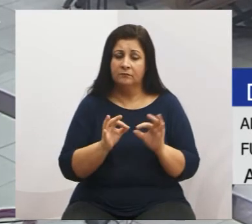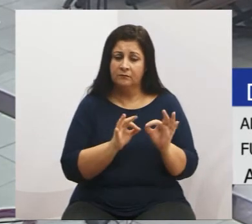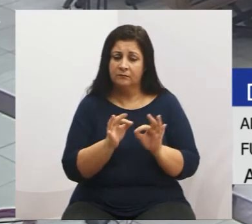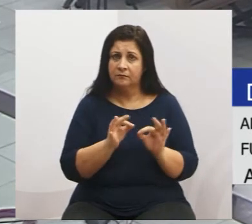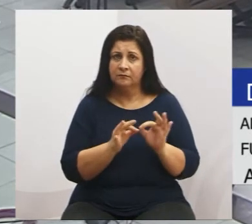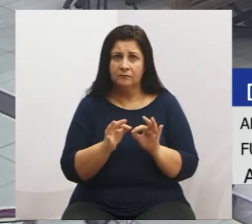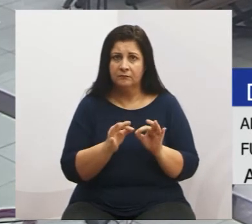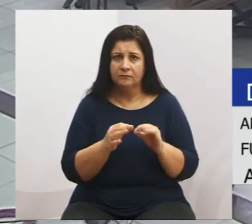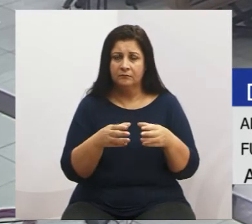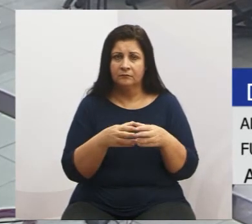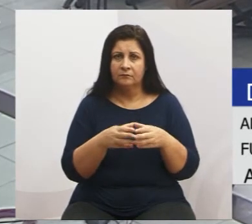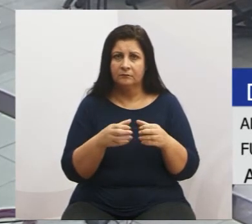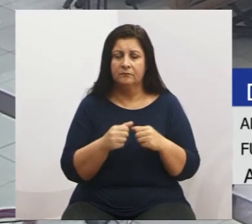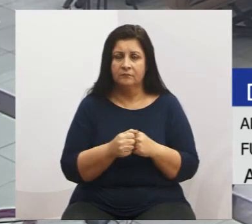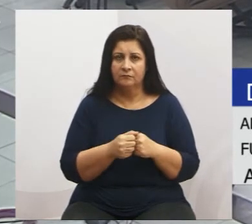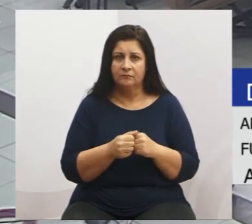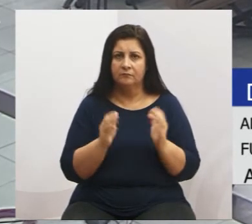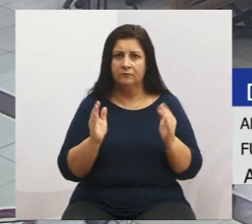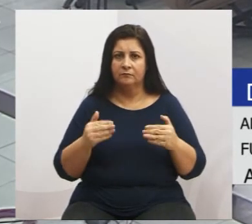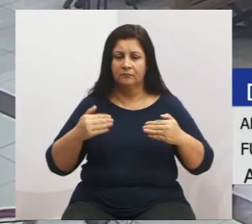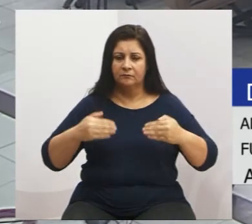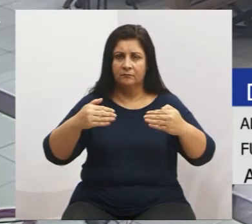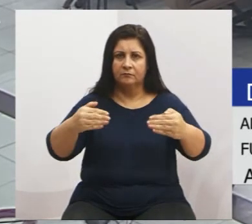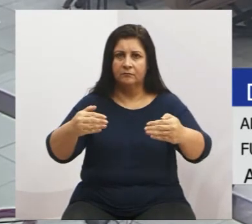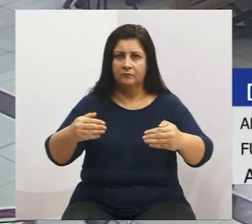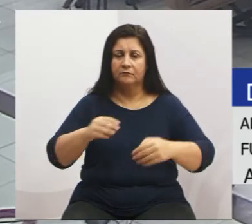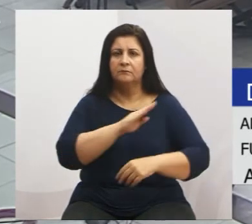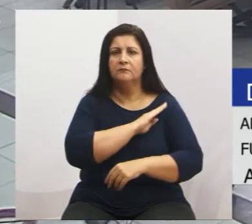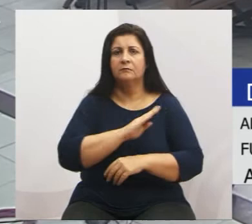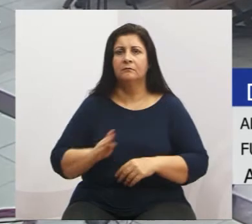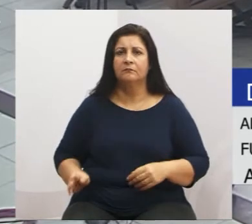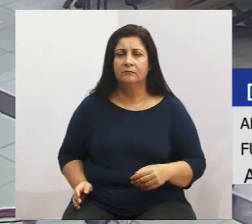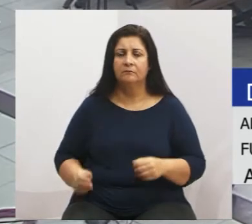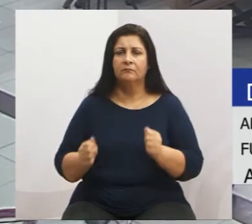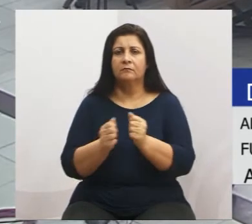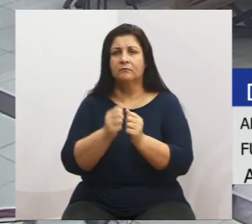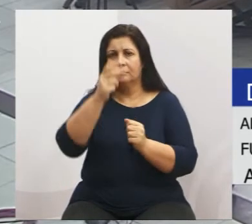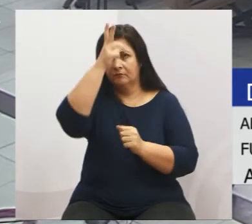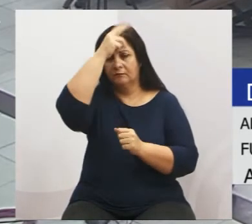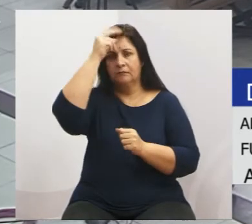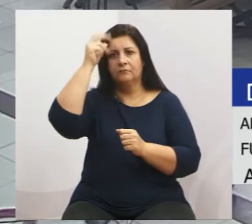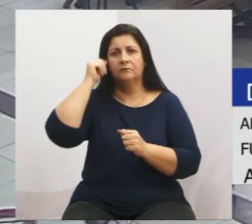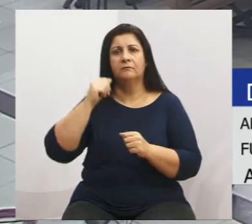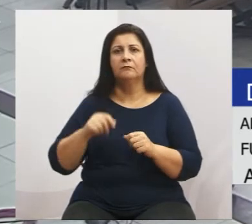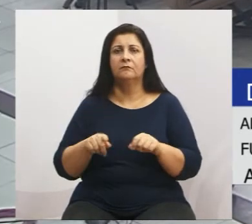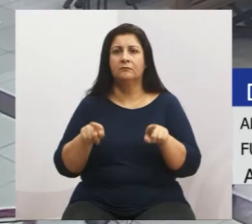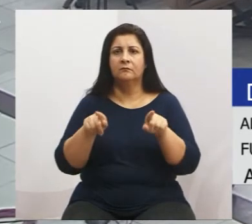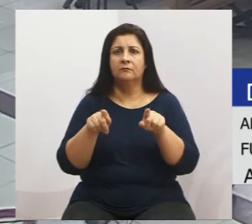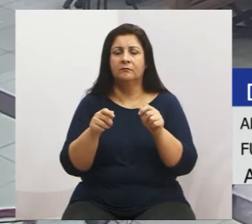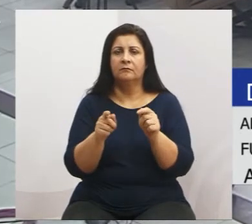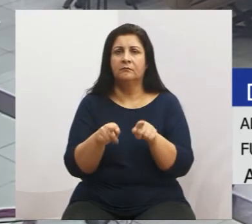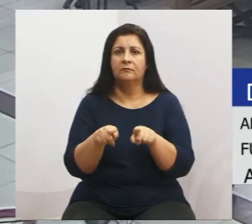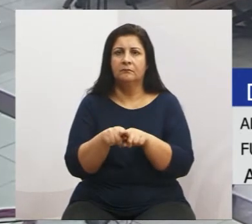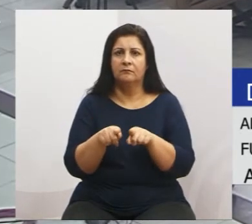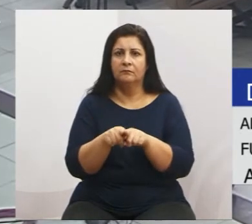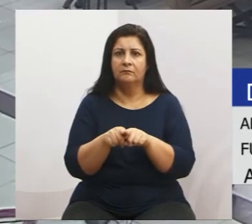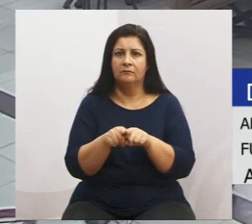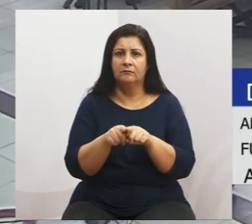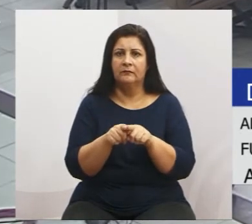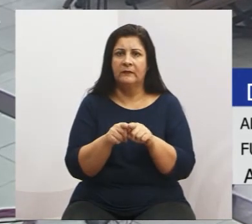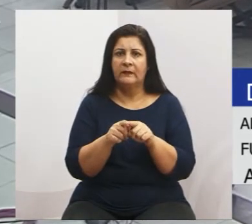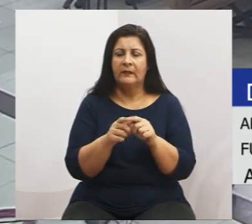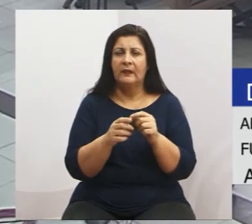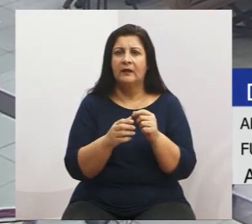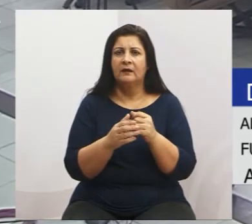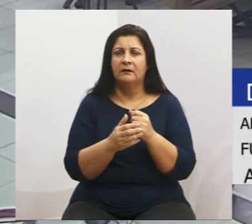firmado pelo Ministério Público, pela Prefeitura Municipal e pela Defensoria Pública, para